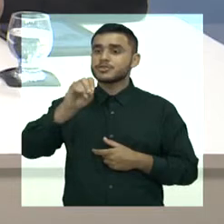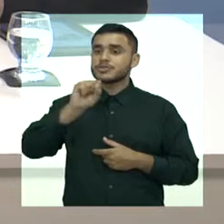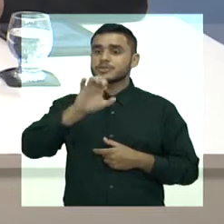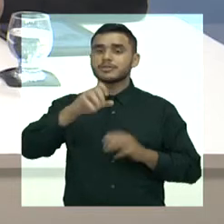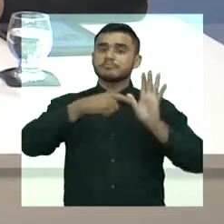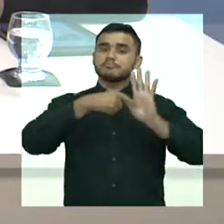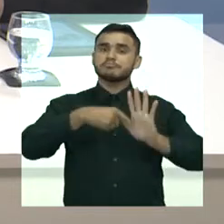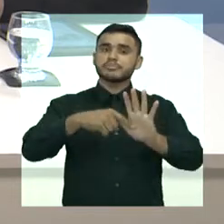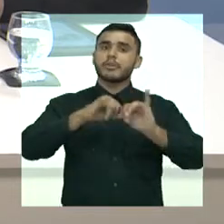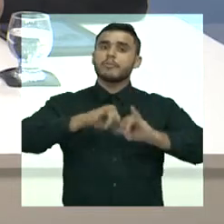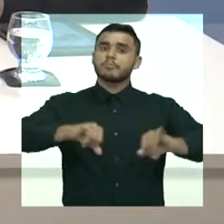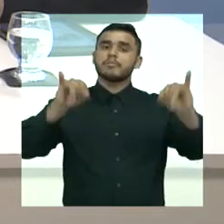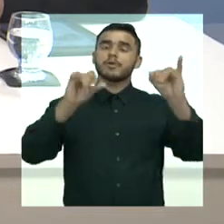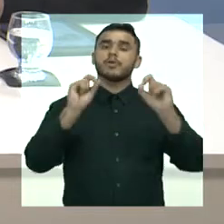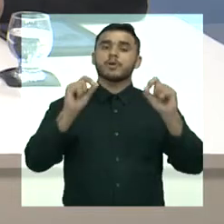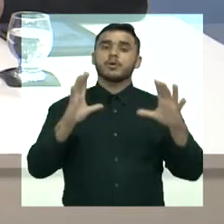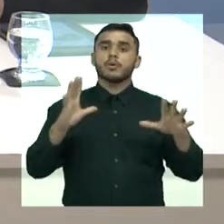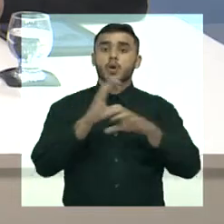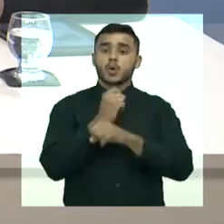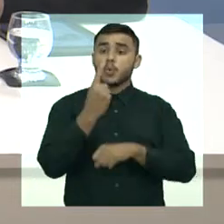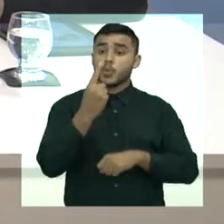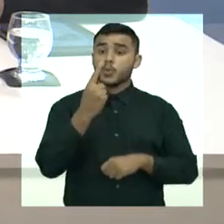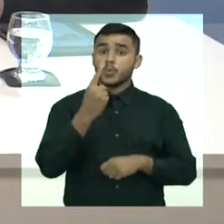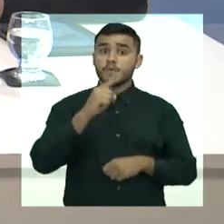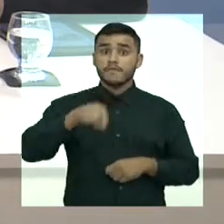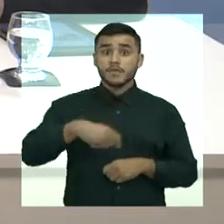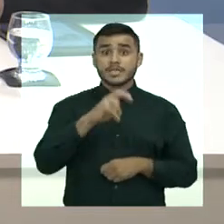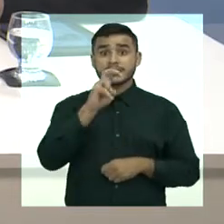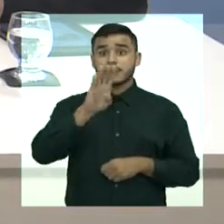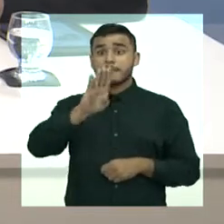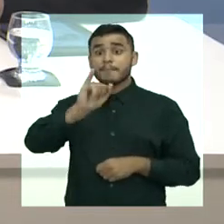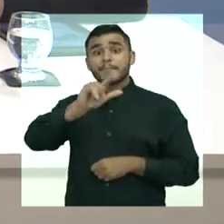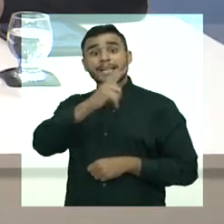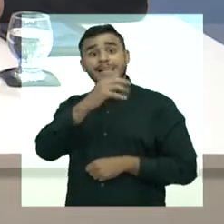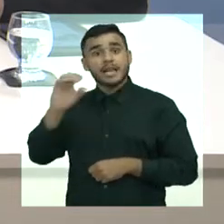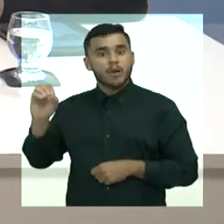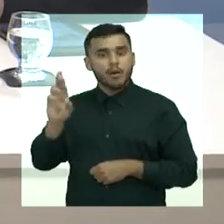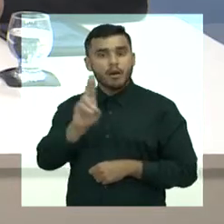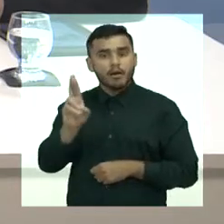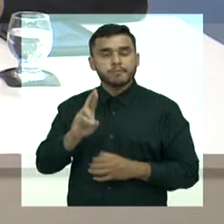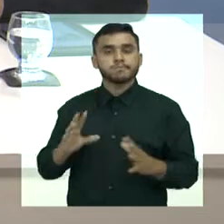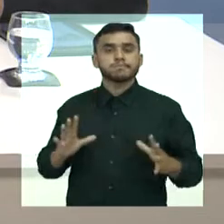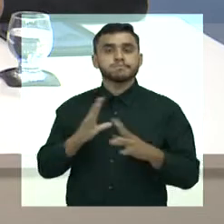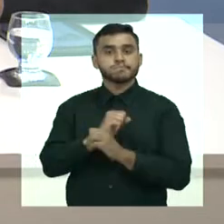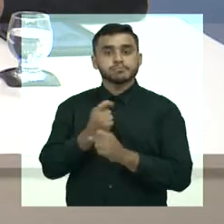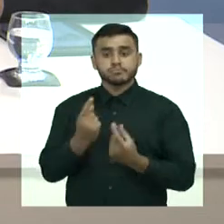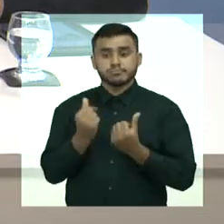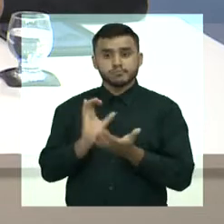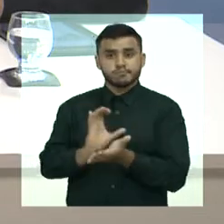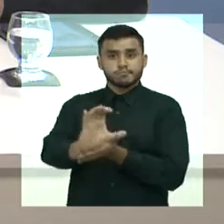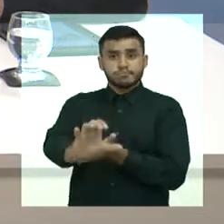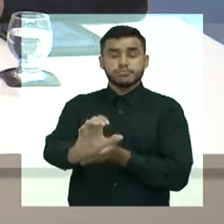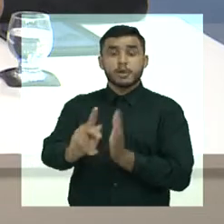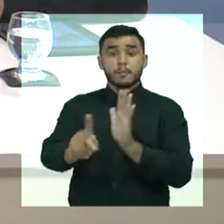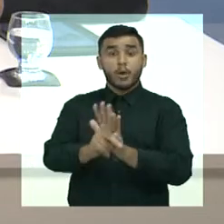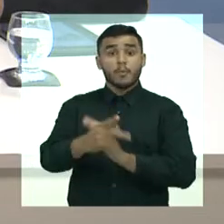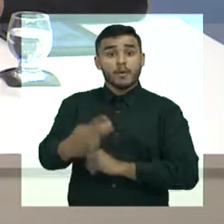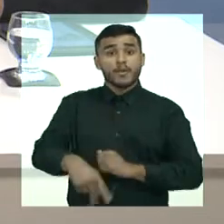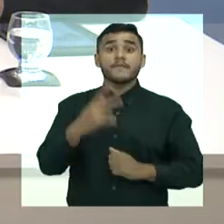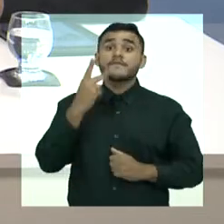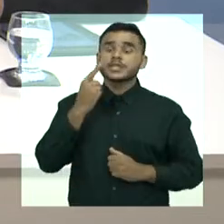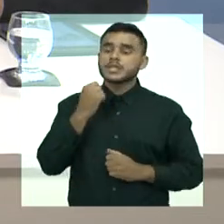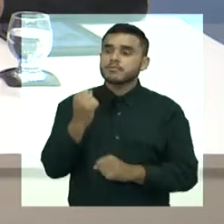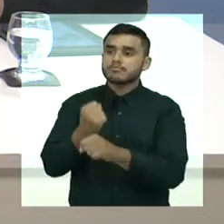bilhão, né, de reais, para muitas importantes obras só para a cidade de Fortaleza, com